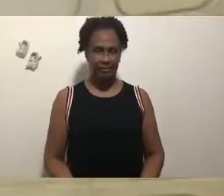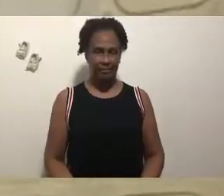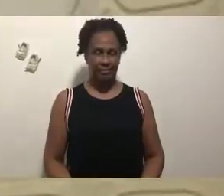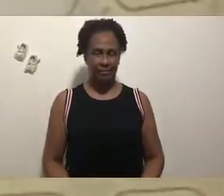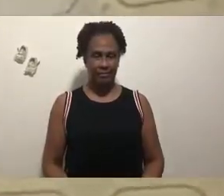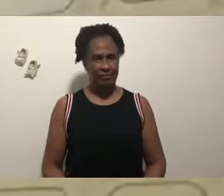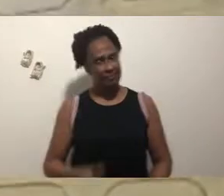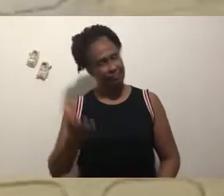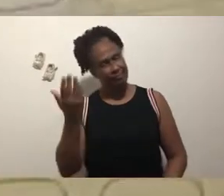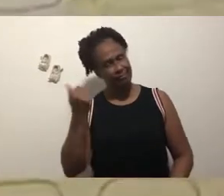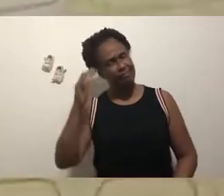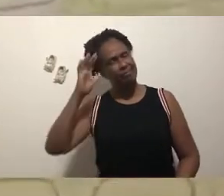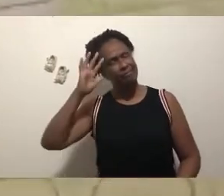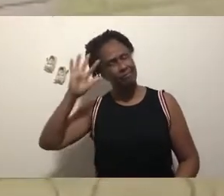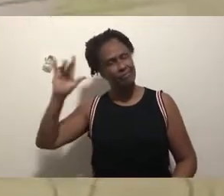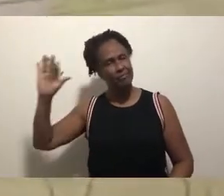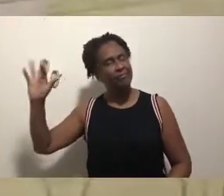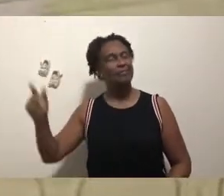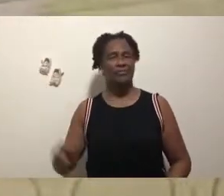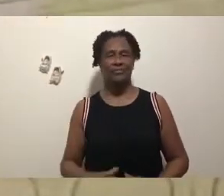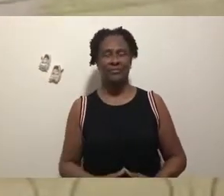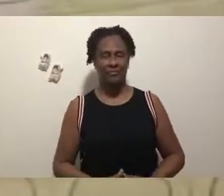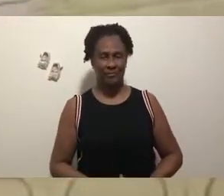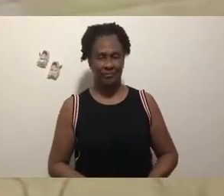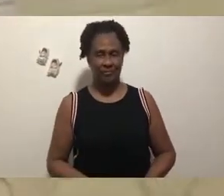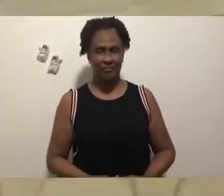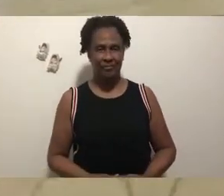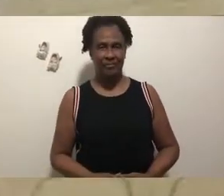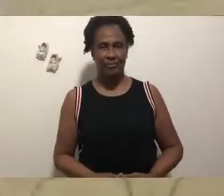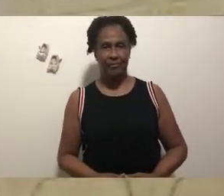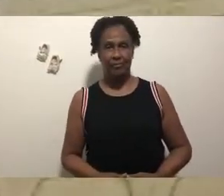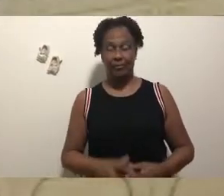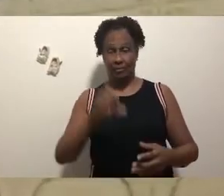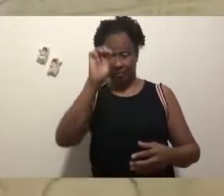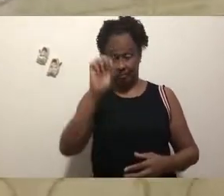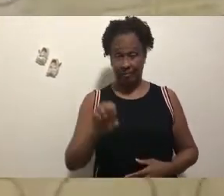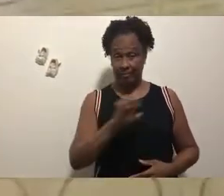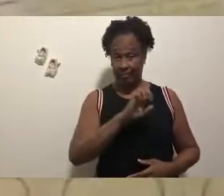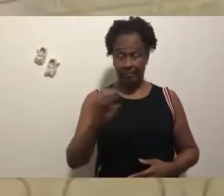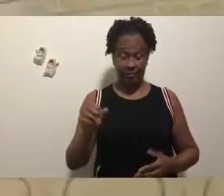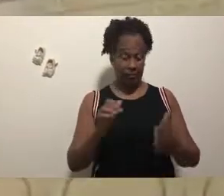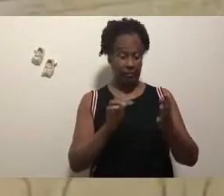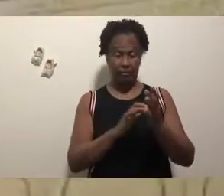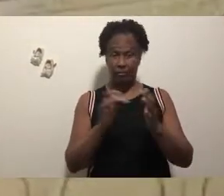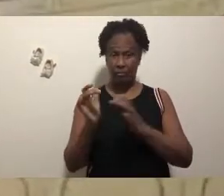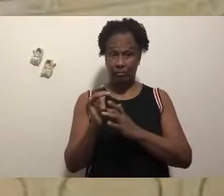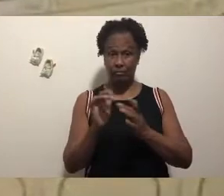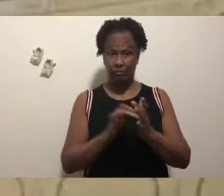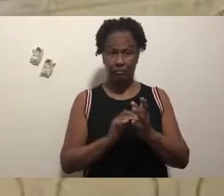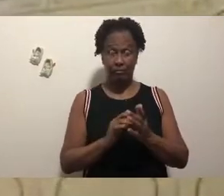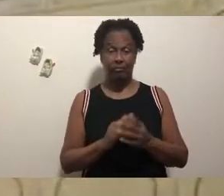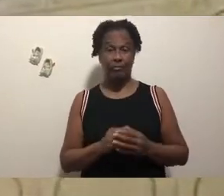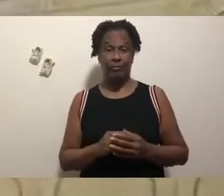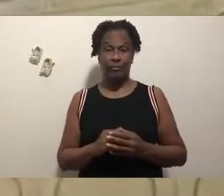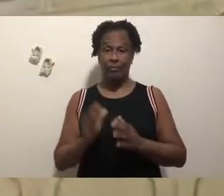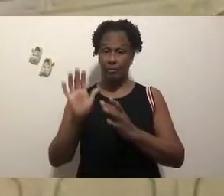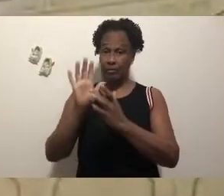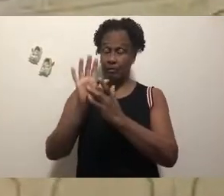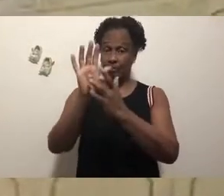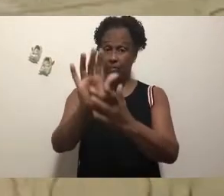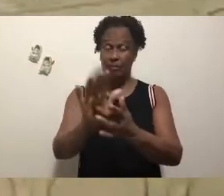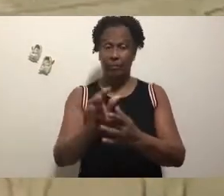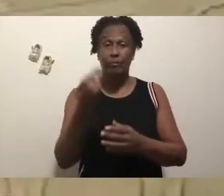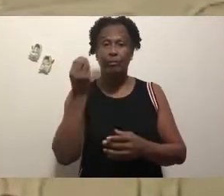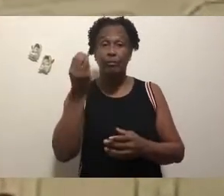Vamos à reflexão. Neste evangelho, Jesus mostra a capacidade dessa pequena semente